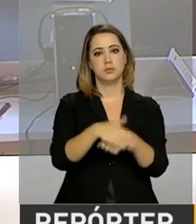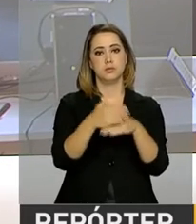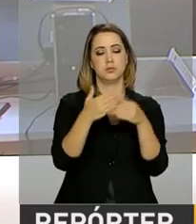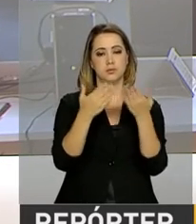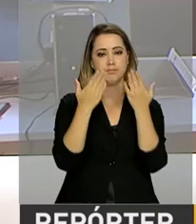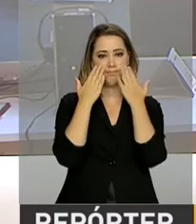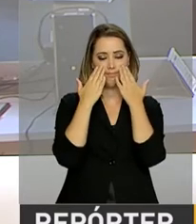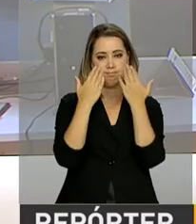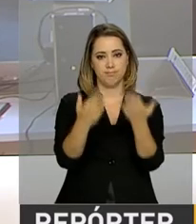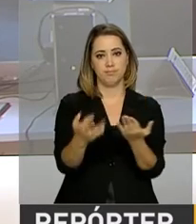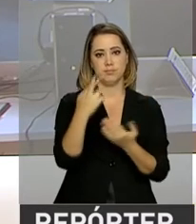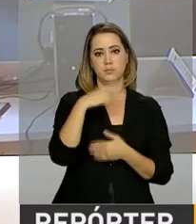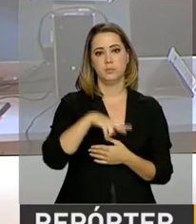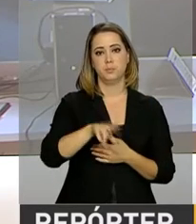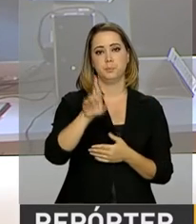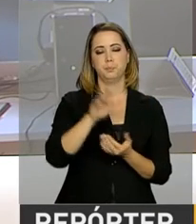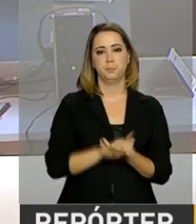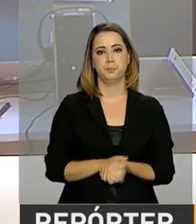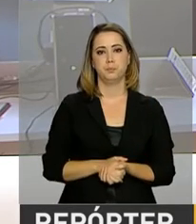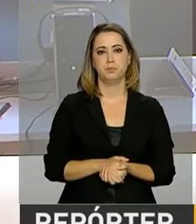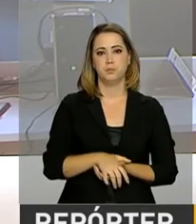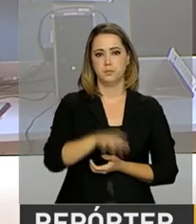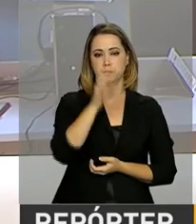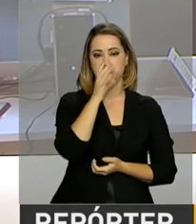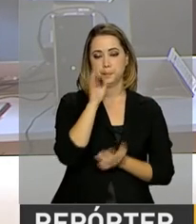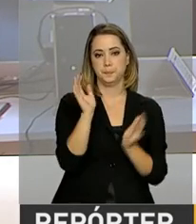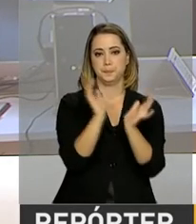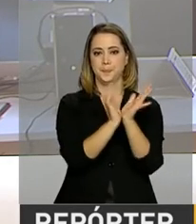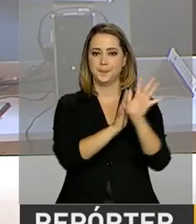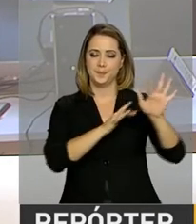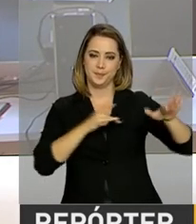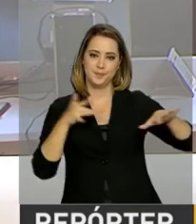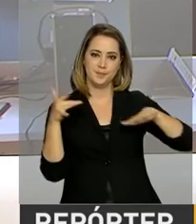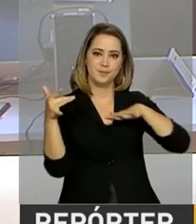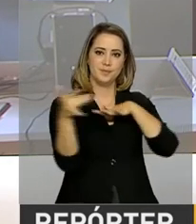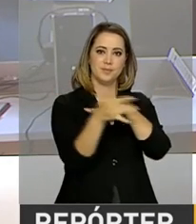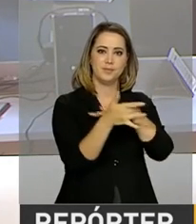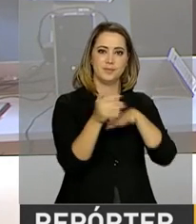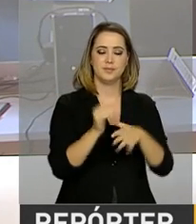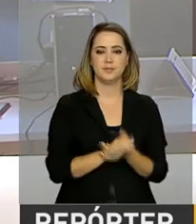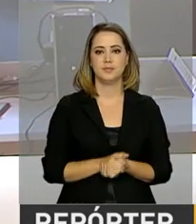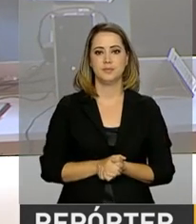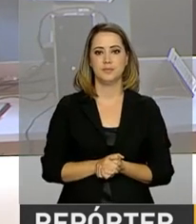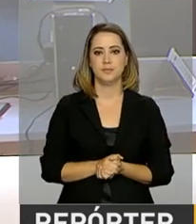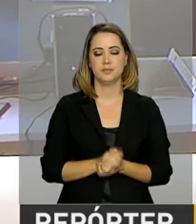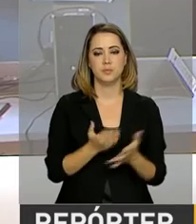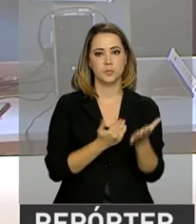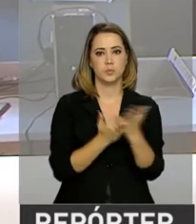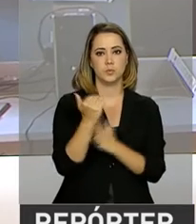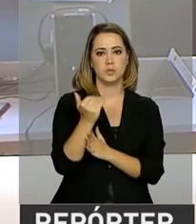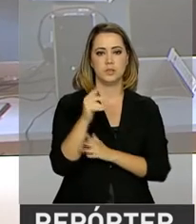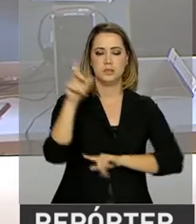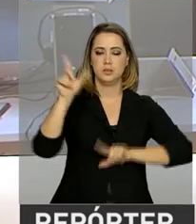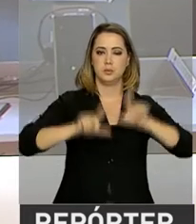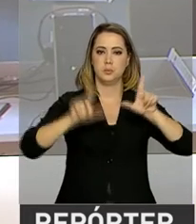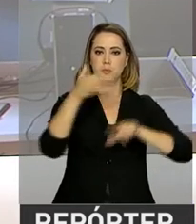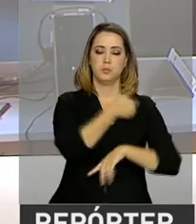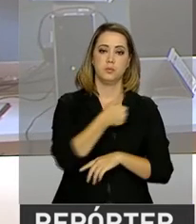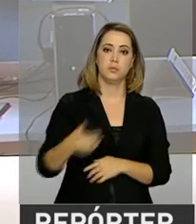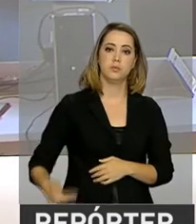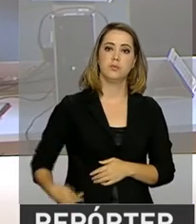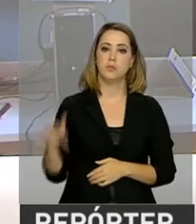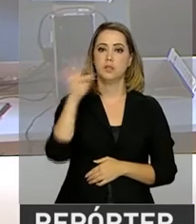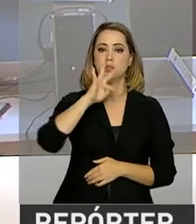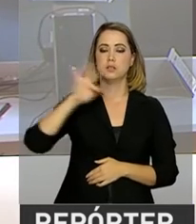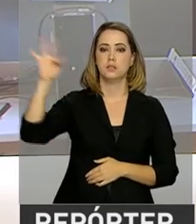na próxima edição do repórter nbr acompanhe as novidades também pelas nossas redes sociais e continue com a gente na nbr